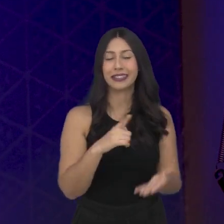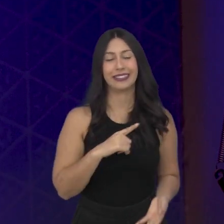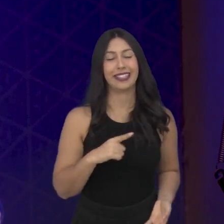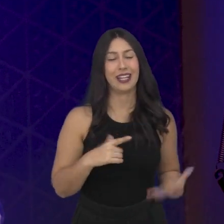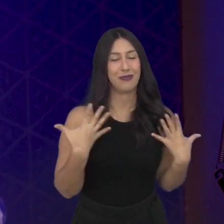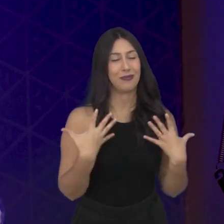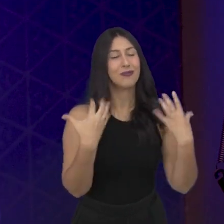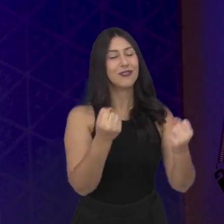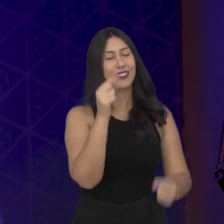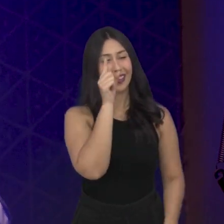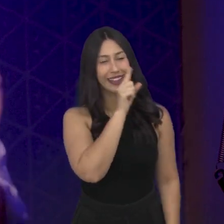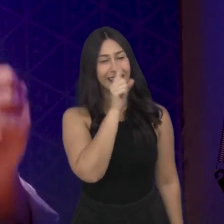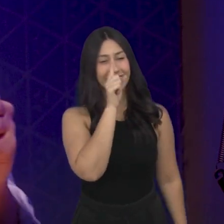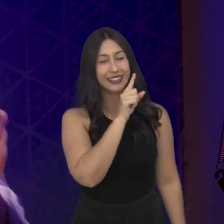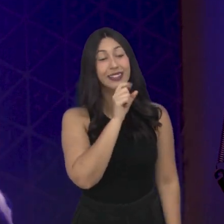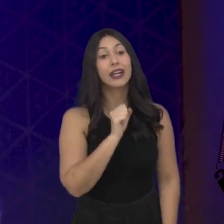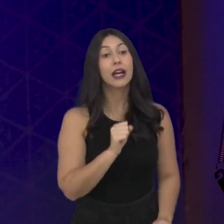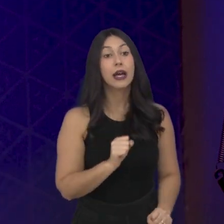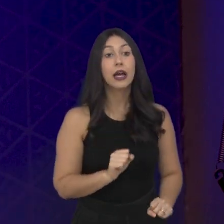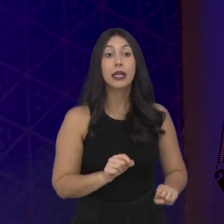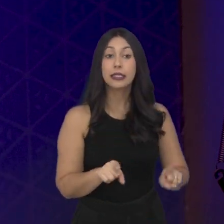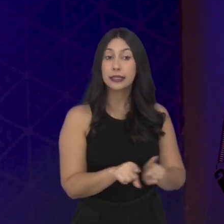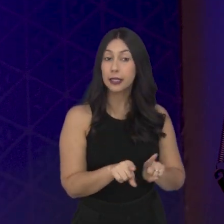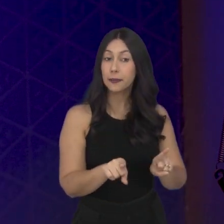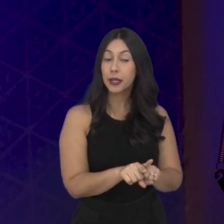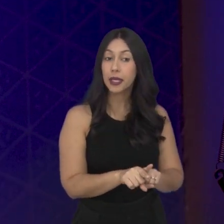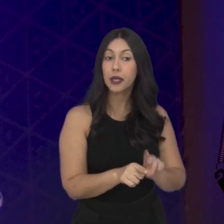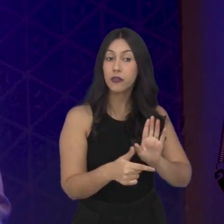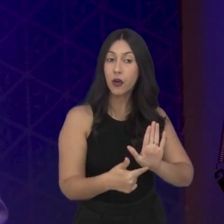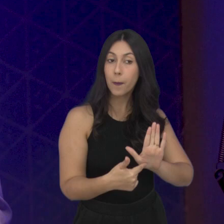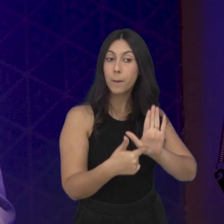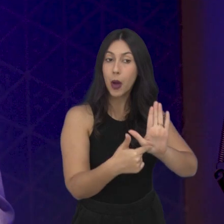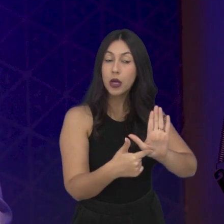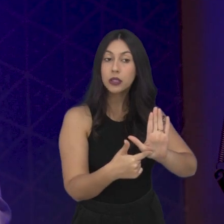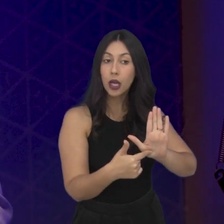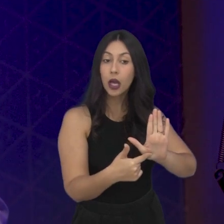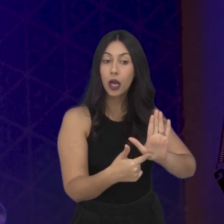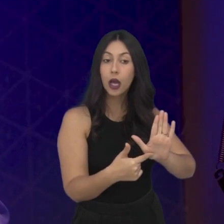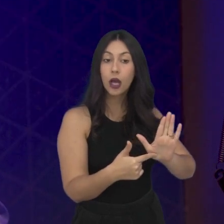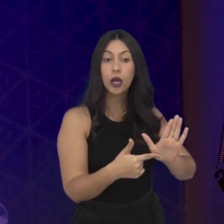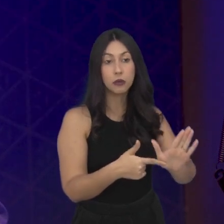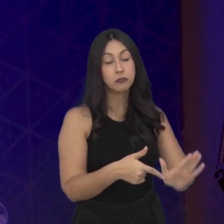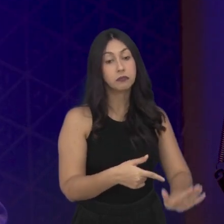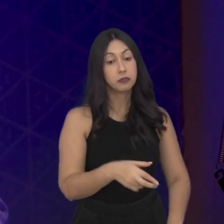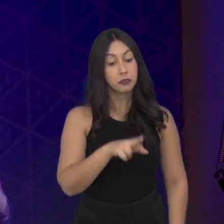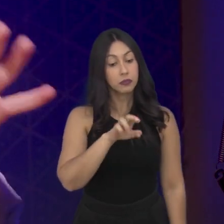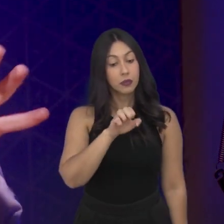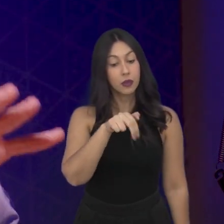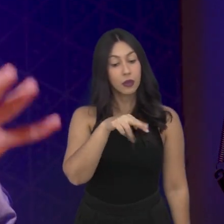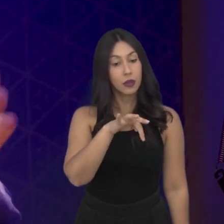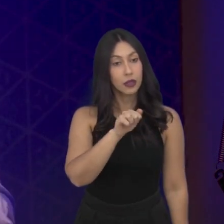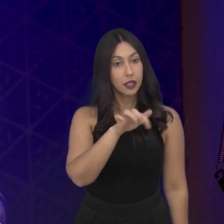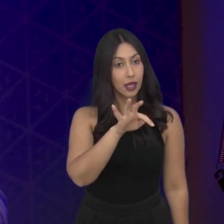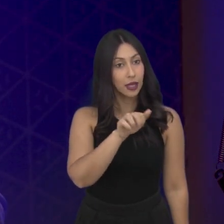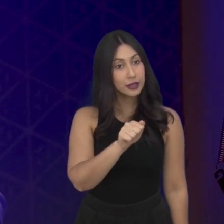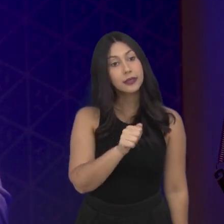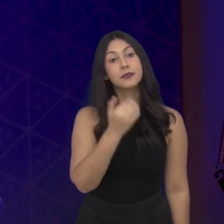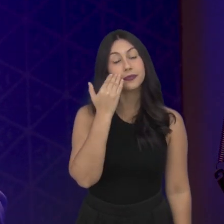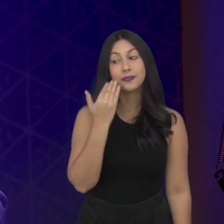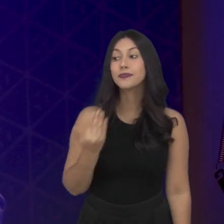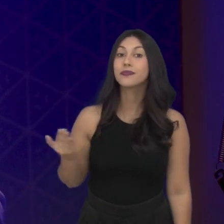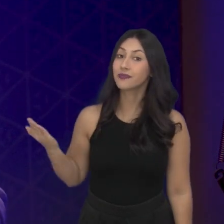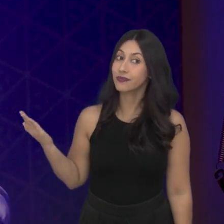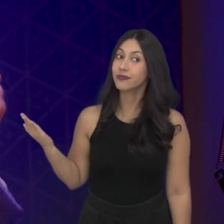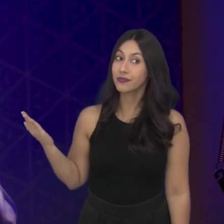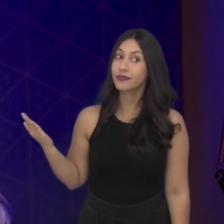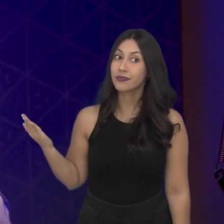aí. E só para citar aqui, a gente tem uma matéria, então, que tem uma fala da Renata Pettenguil, acho que é assim que fala o nome dela,